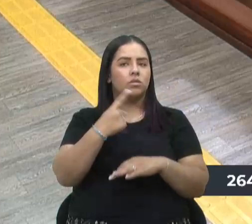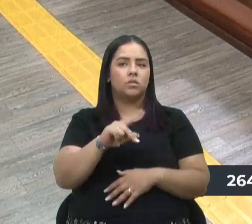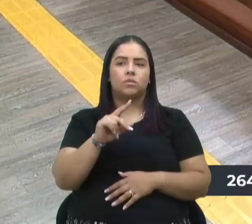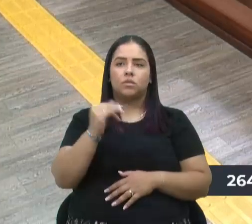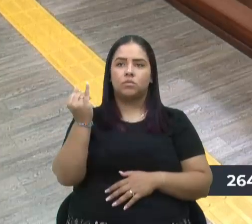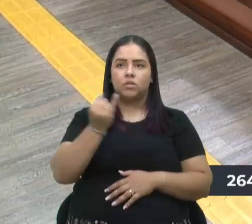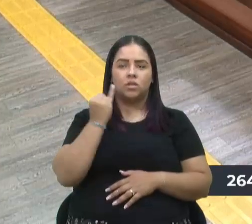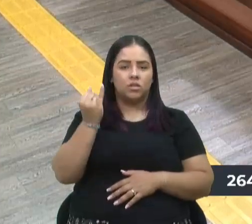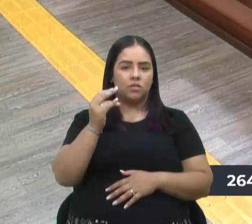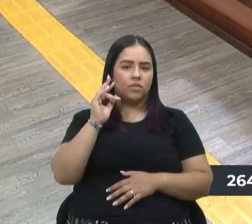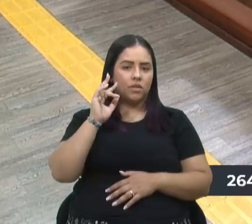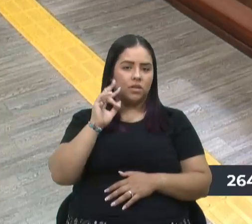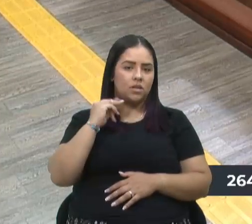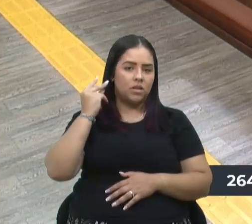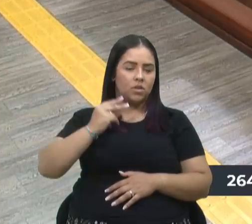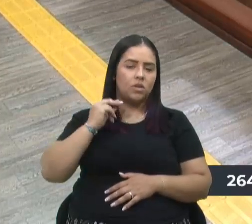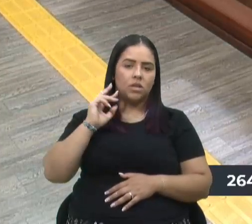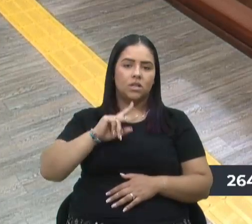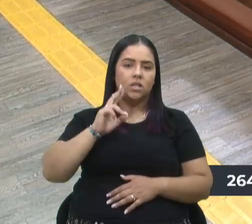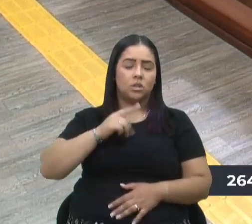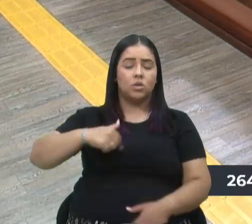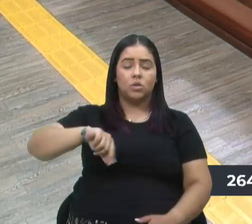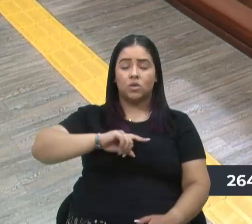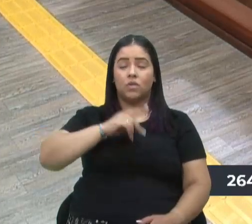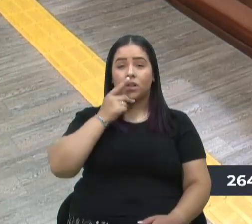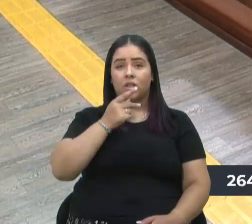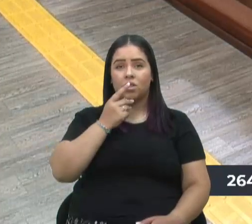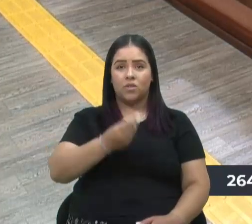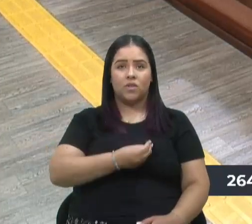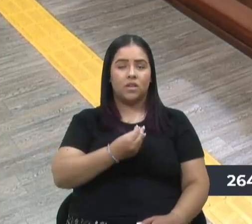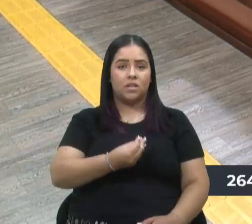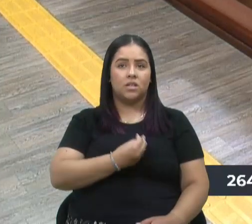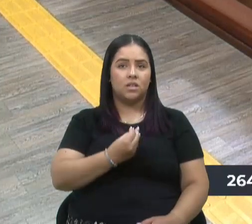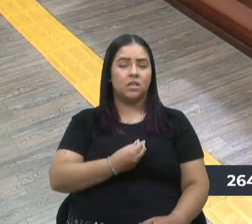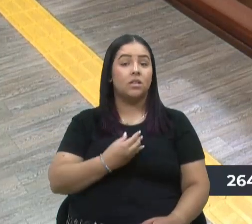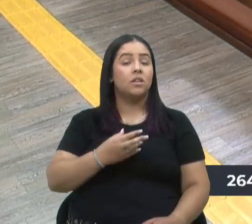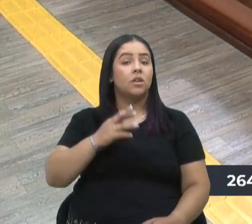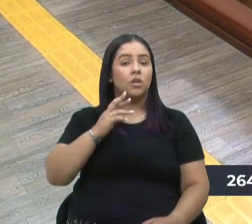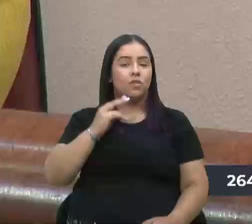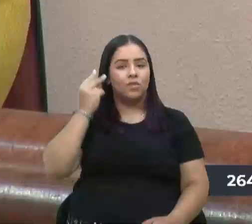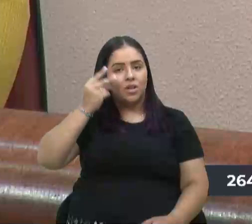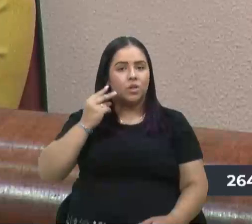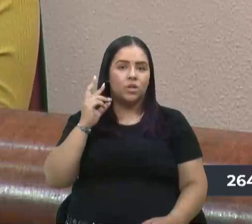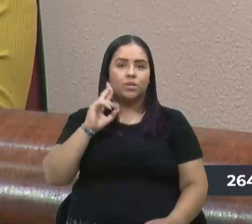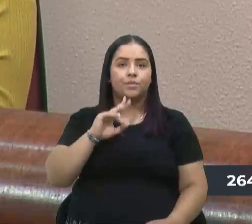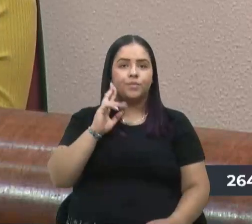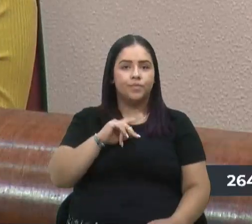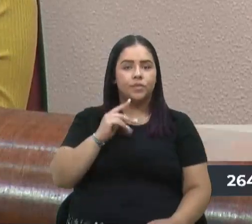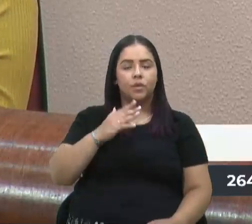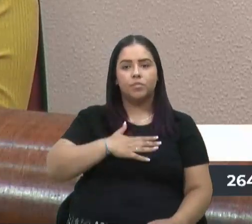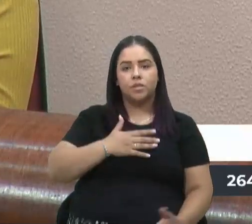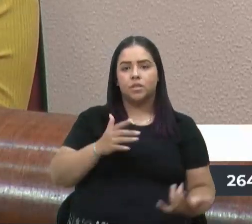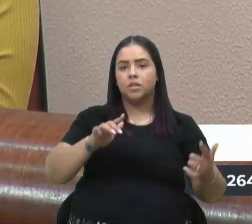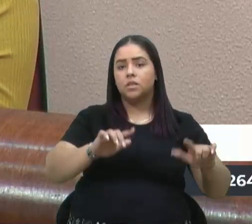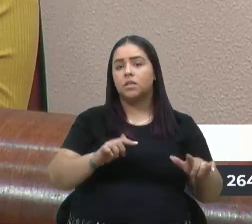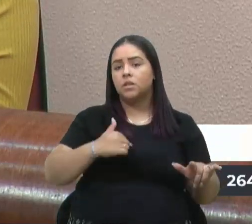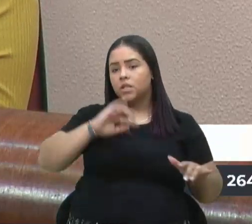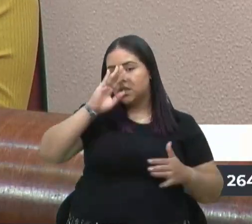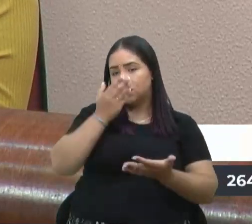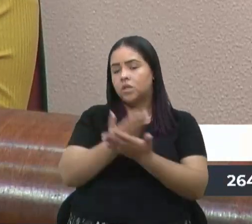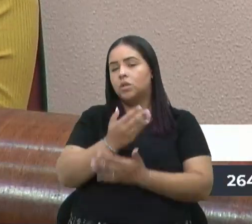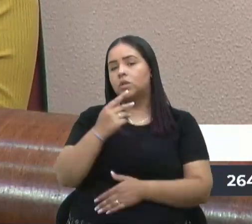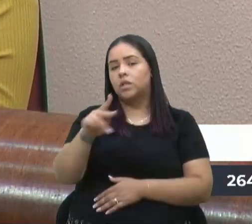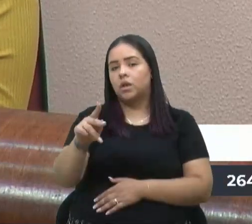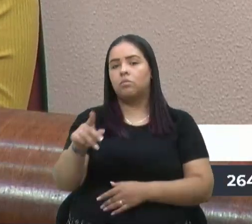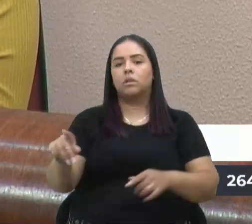importante, vereador Renato. Nós aqui estamos falando de vidas. E, vereador Renato, pelo menos no meu gabinete, e acredito que o seu,